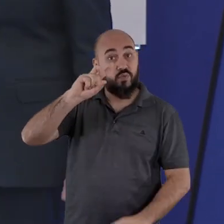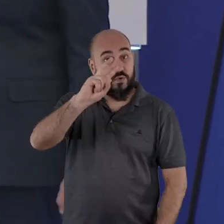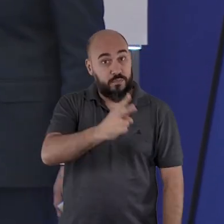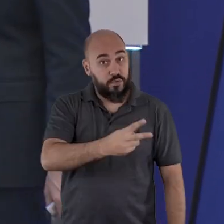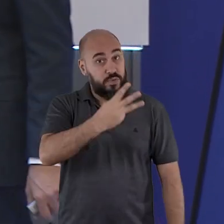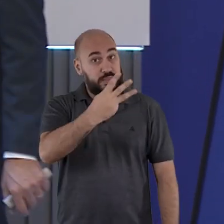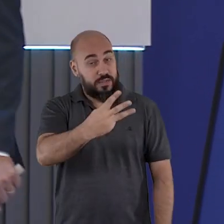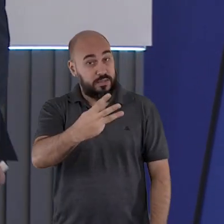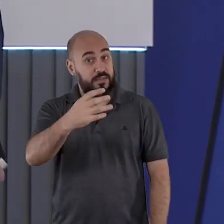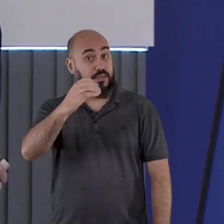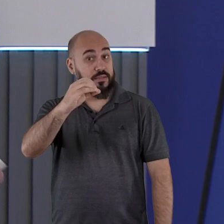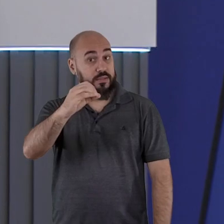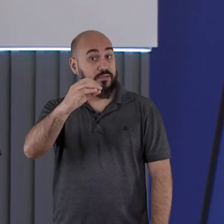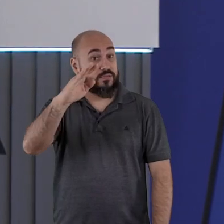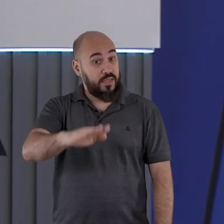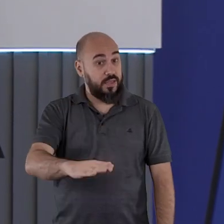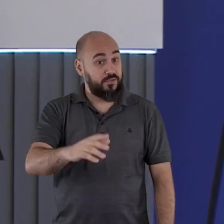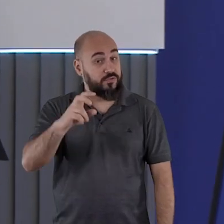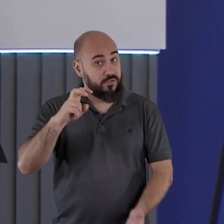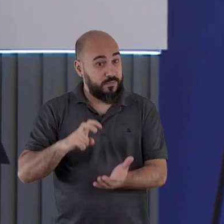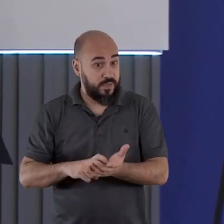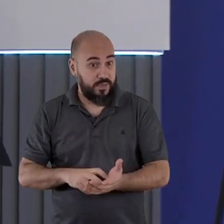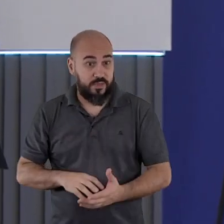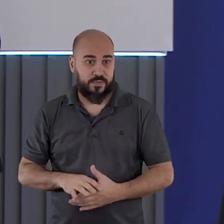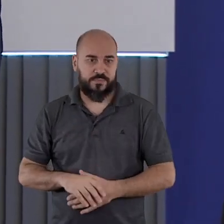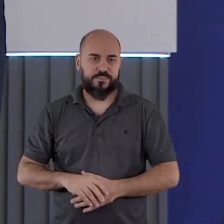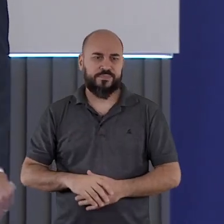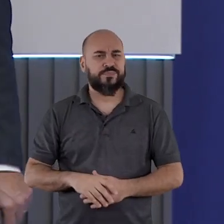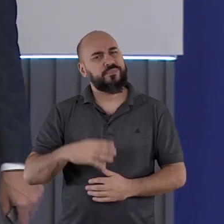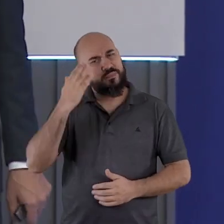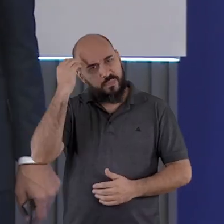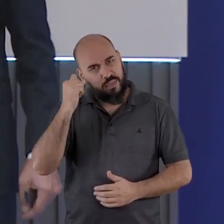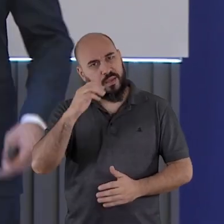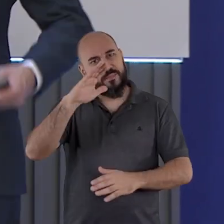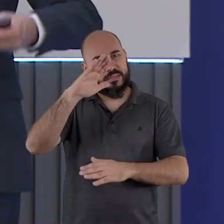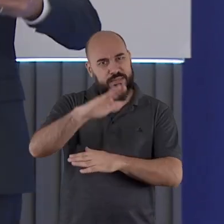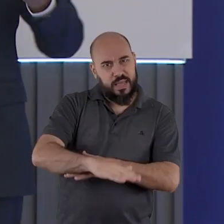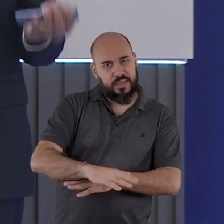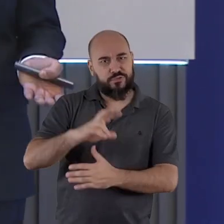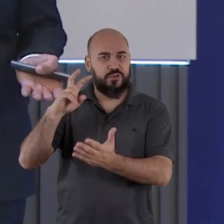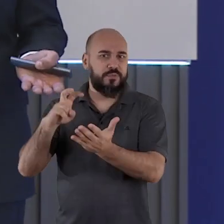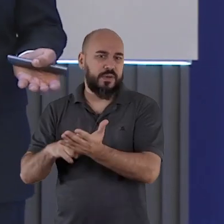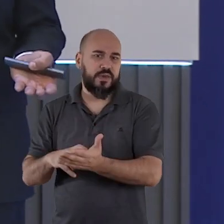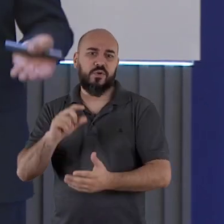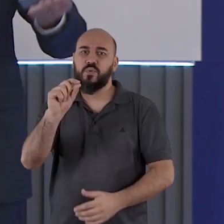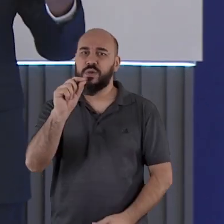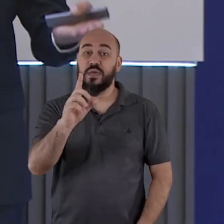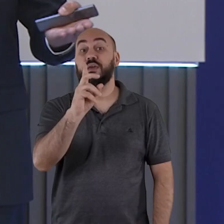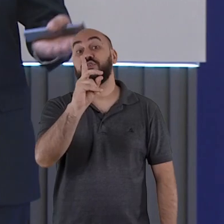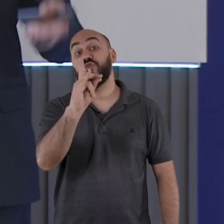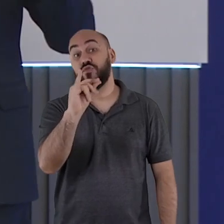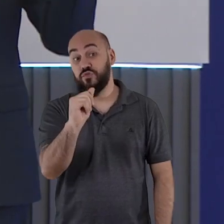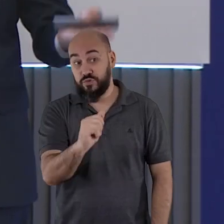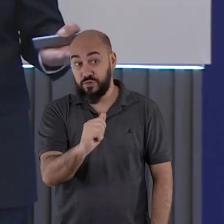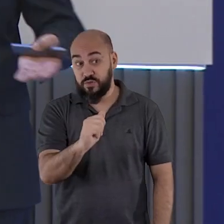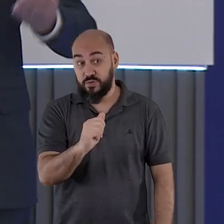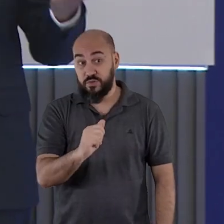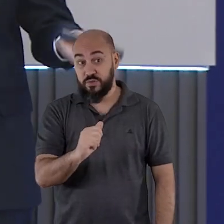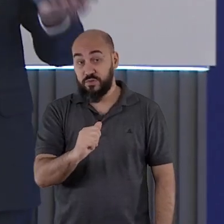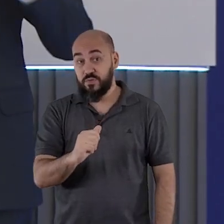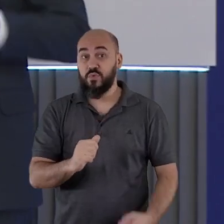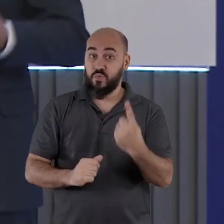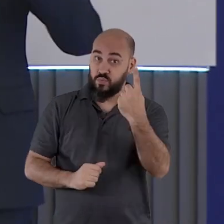do Futuro, tarde e manhã significam dias. Uma tarde e uma manhã, um